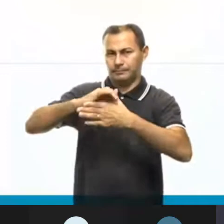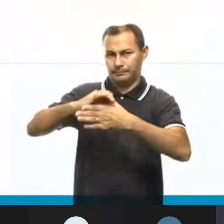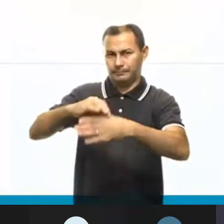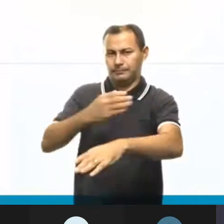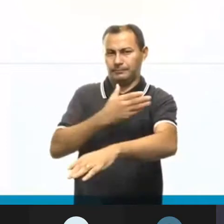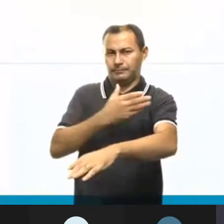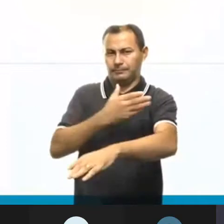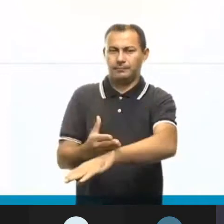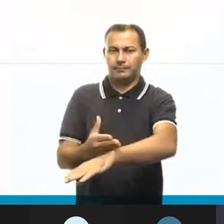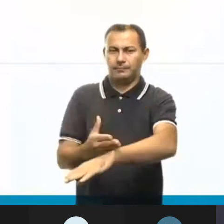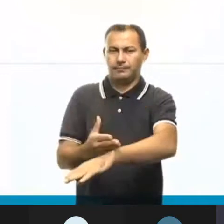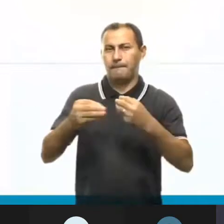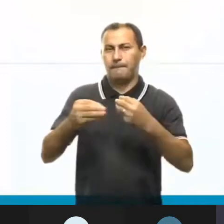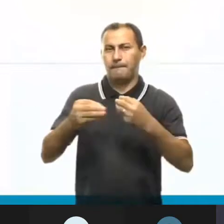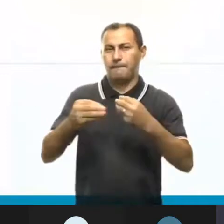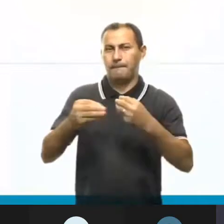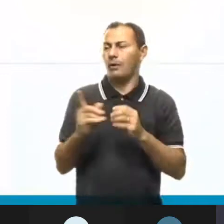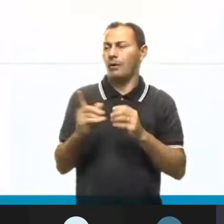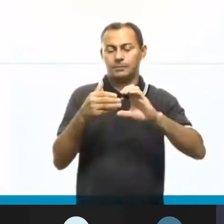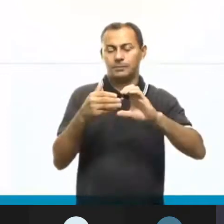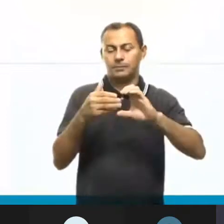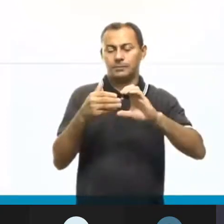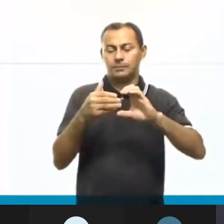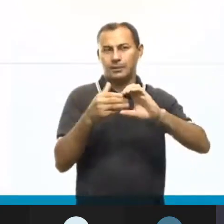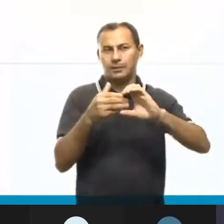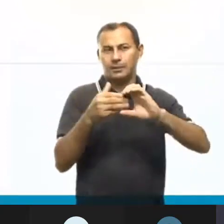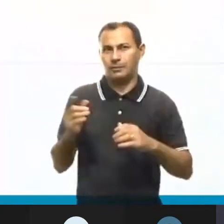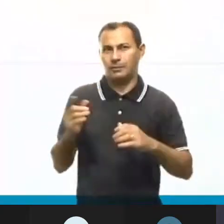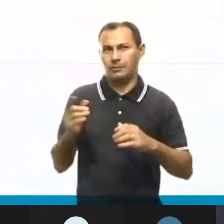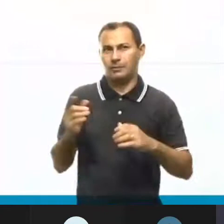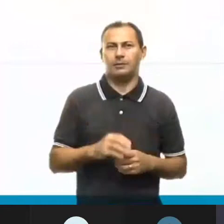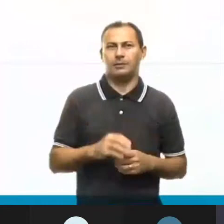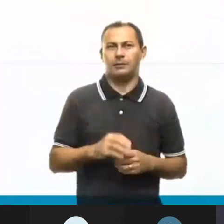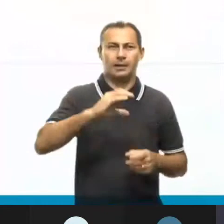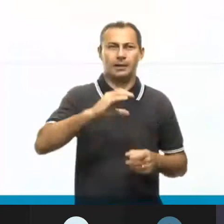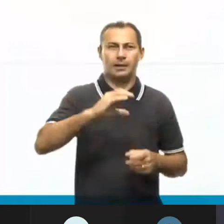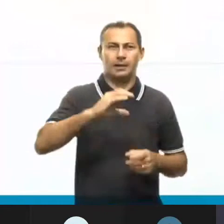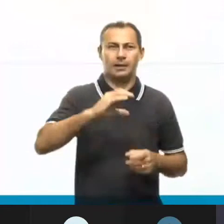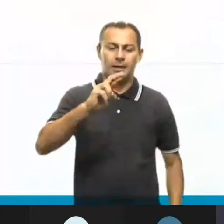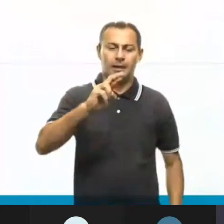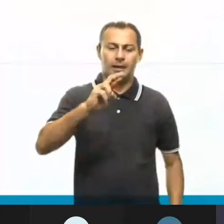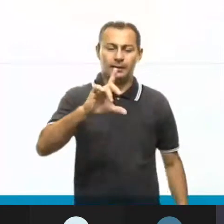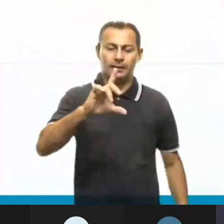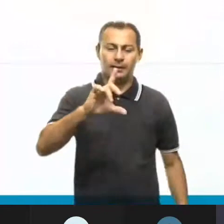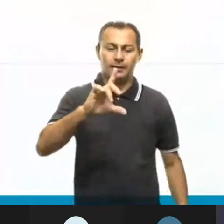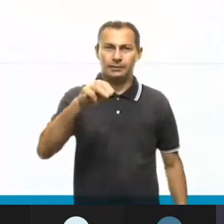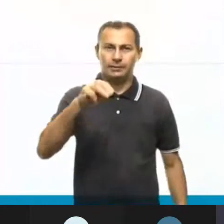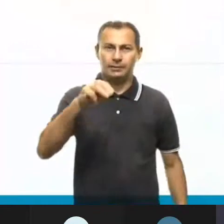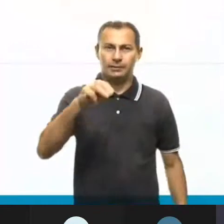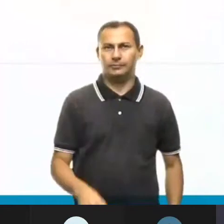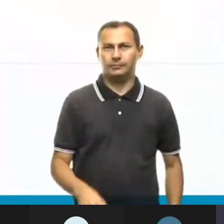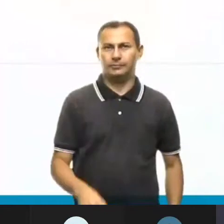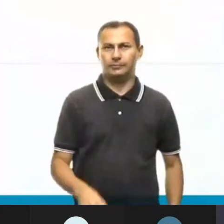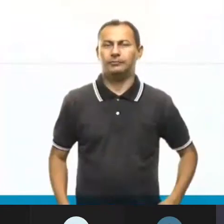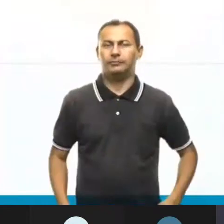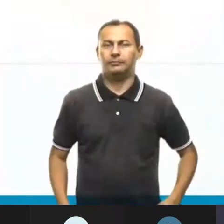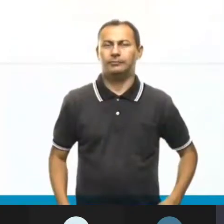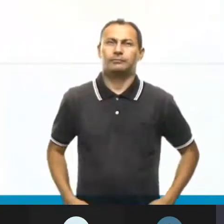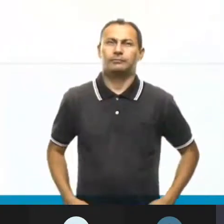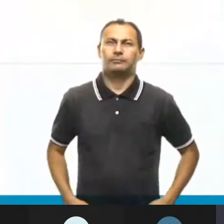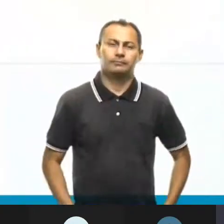ó, aqui, ó a célula da cartilagem hialina. Isso aqui, como eu falei, chama condrócito,